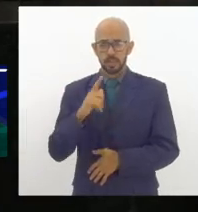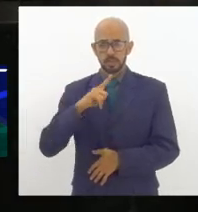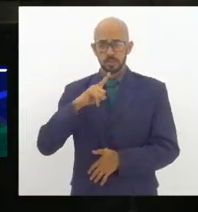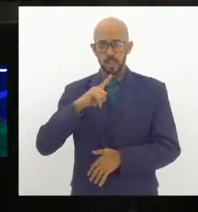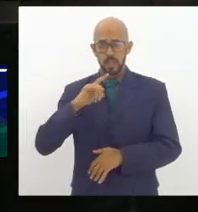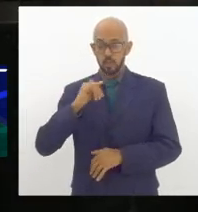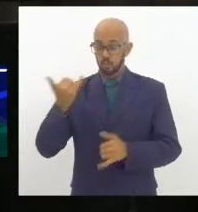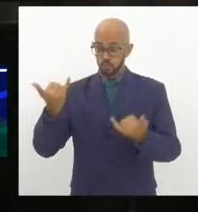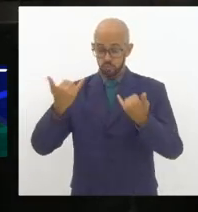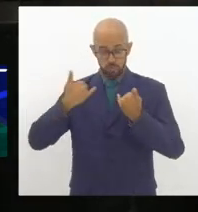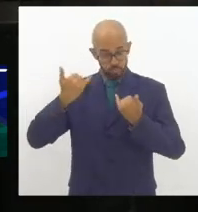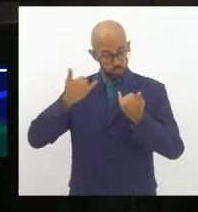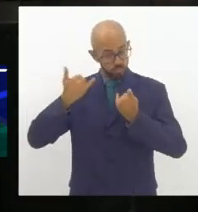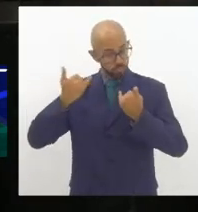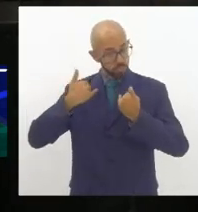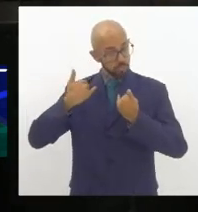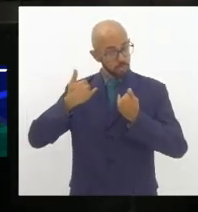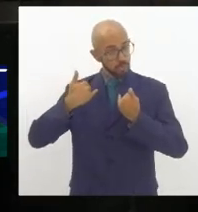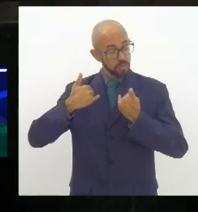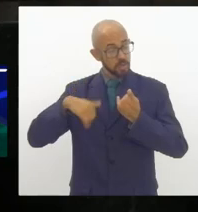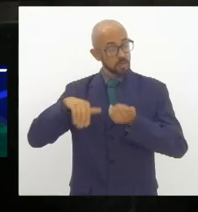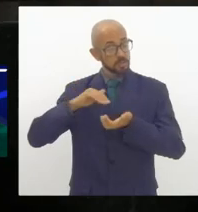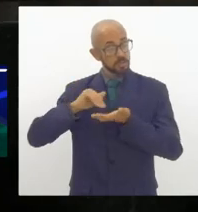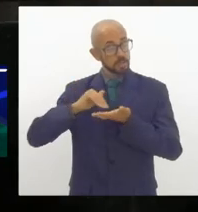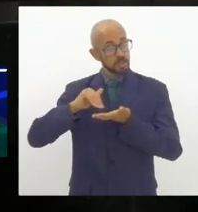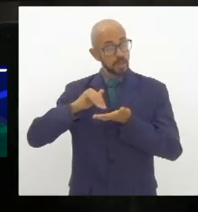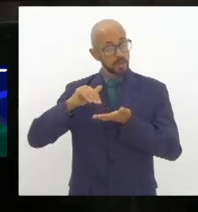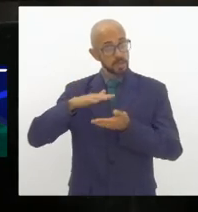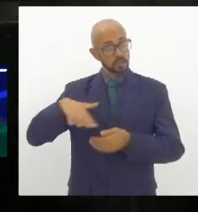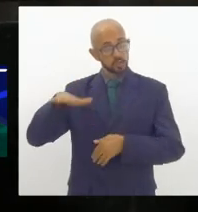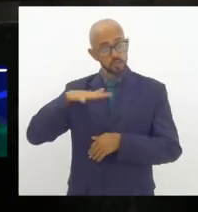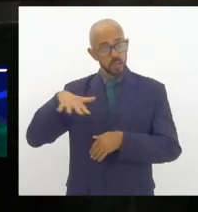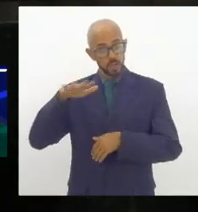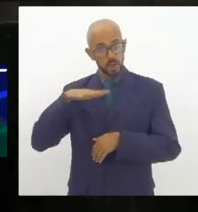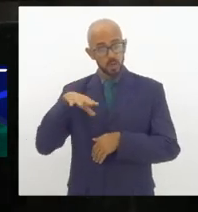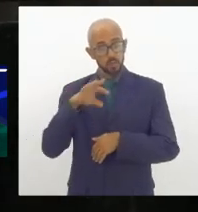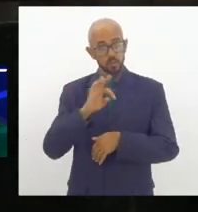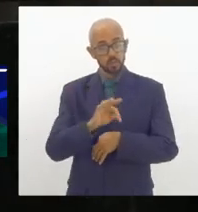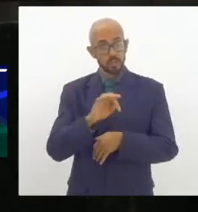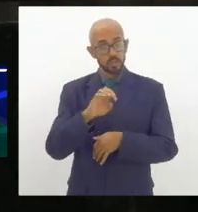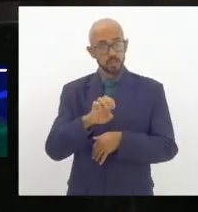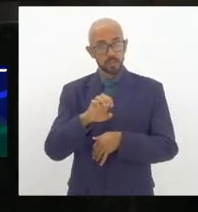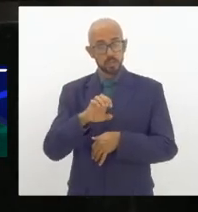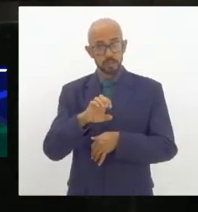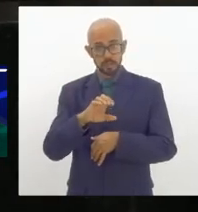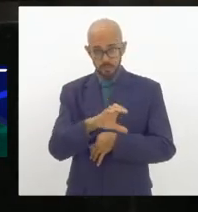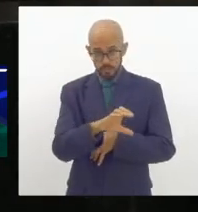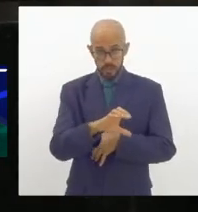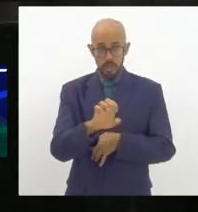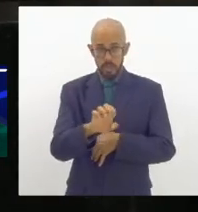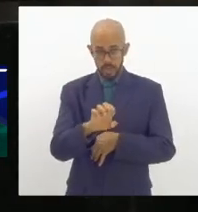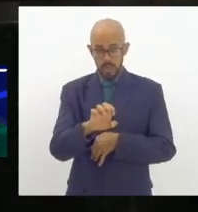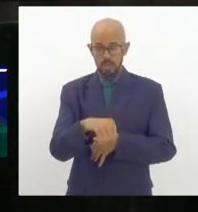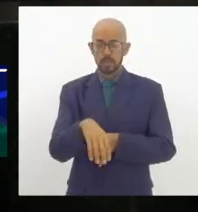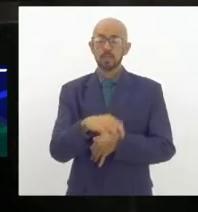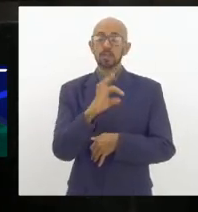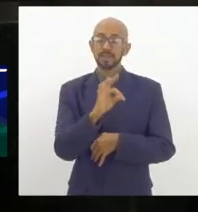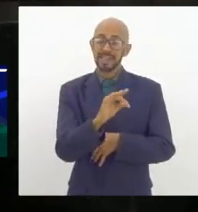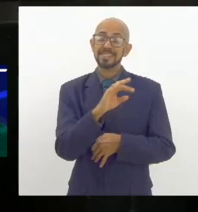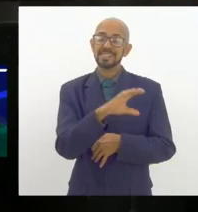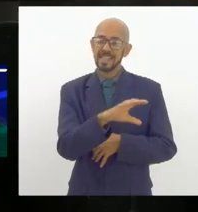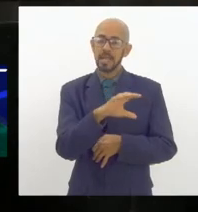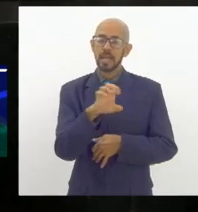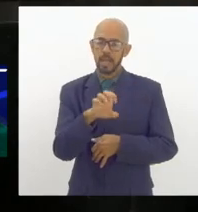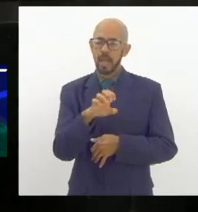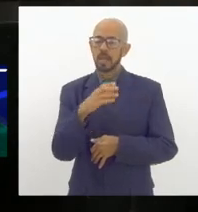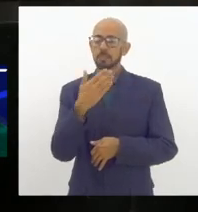notícia que a secretaria-geral do Tribunal de Contas solicitou